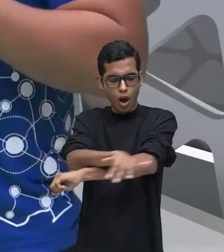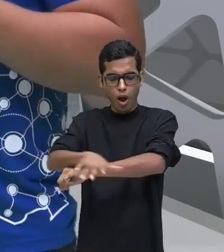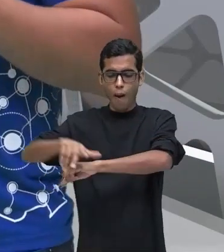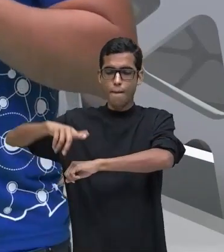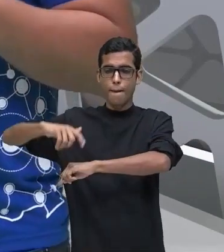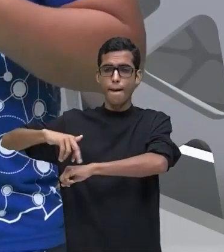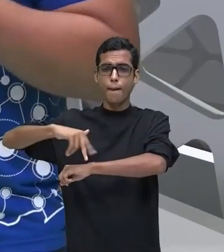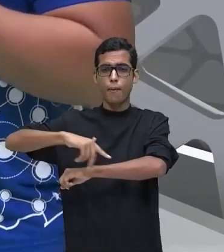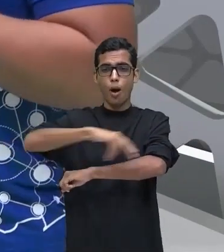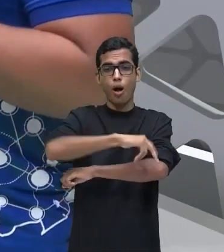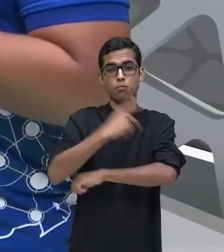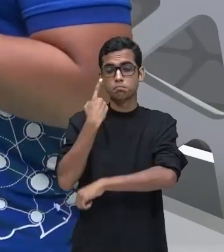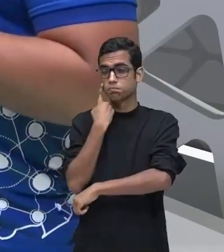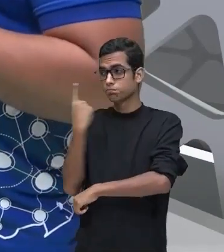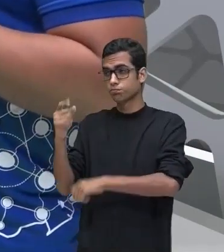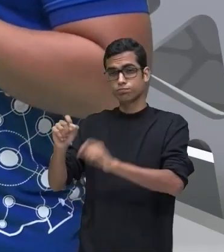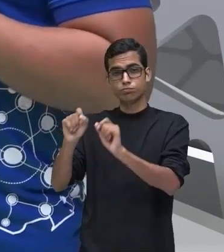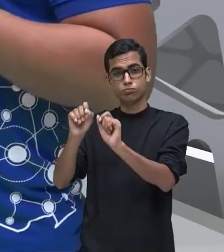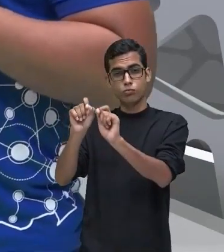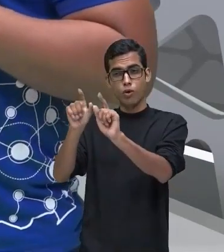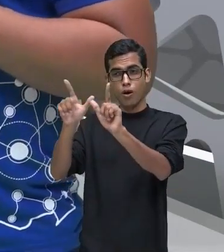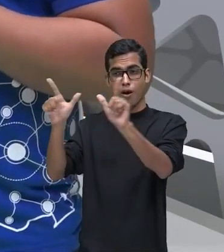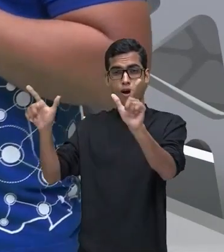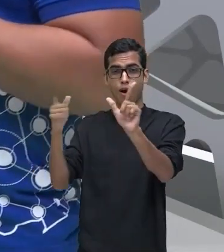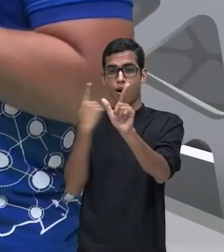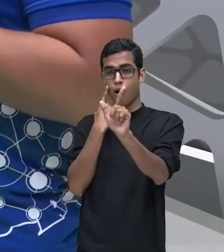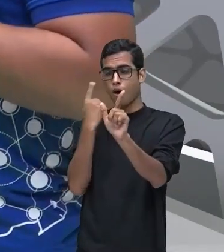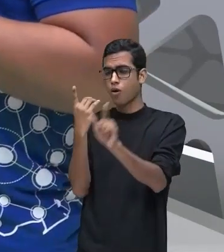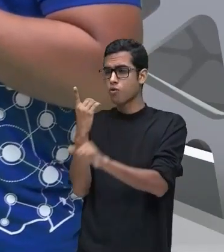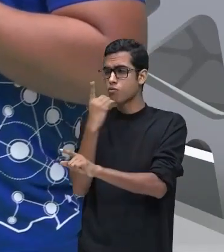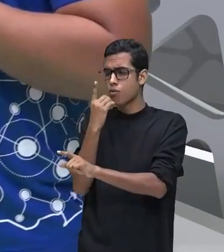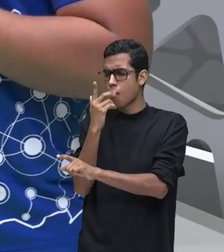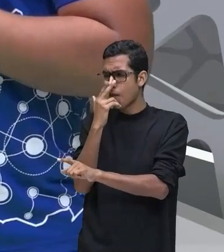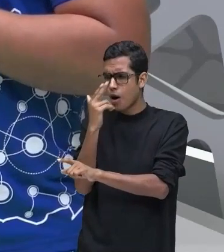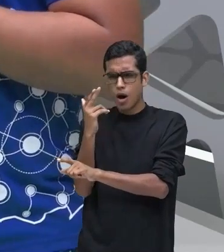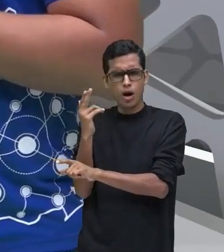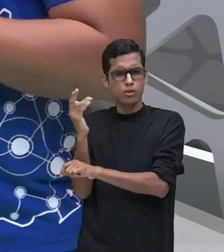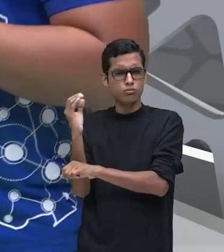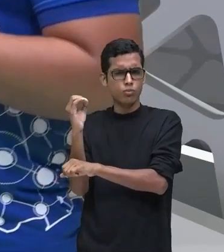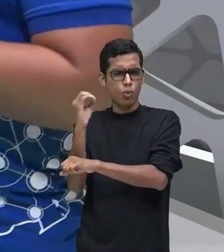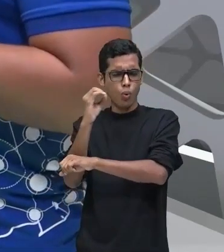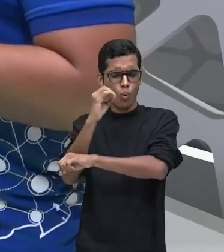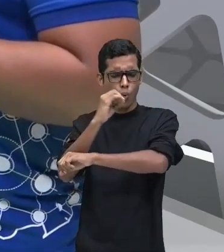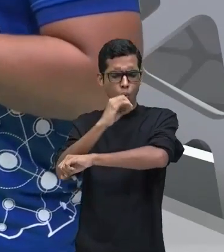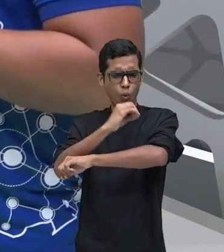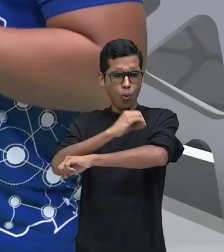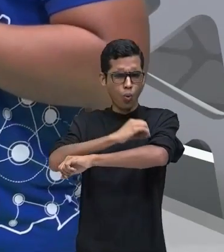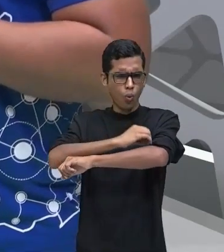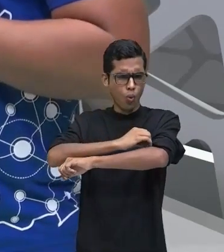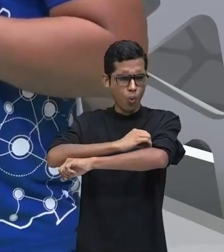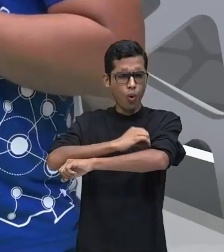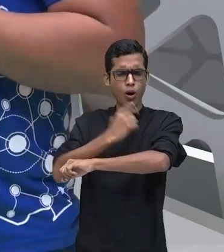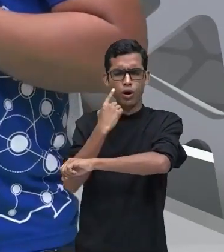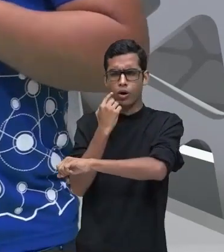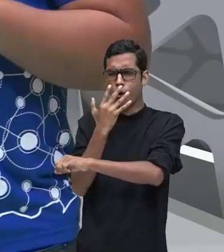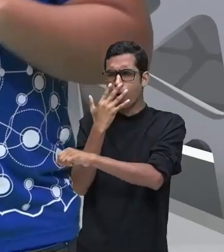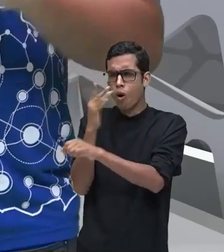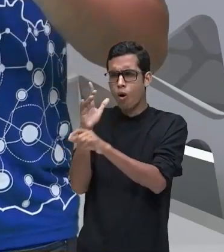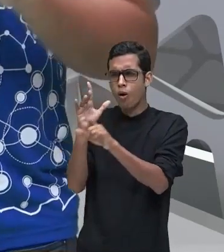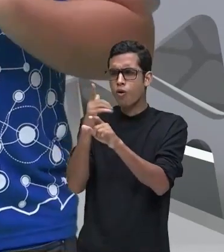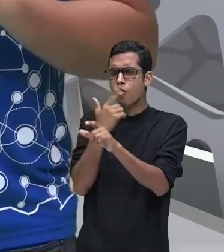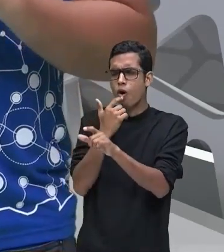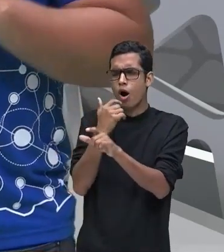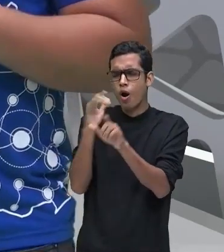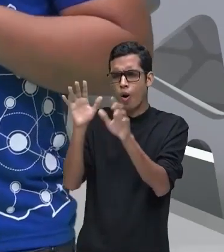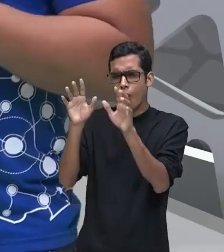E observe um dia também. Perceba que nós temos aqui um dia, parece um final de tarde, o céu um pouco avermelhado, certo?